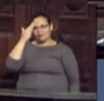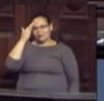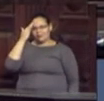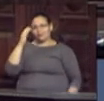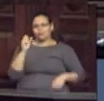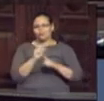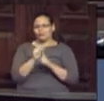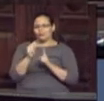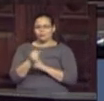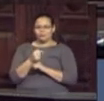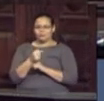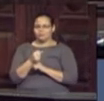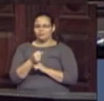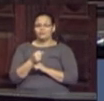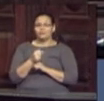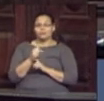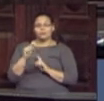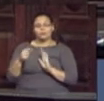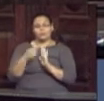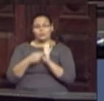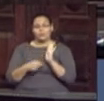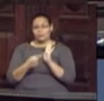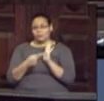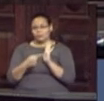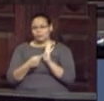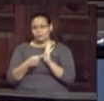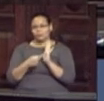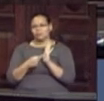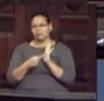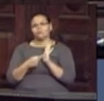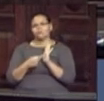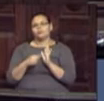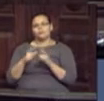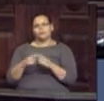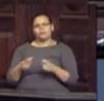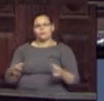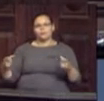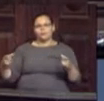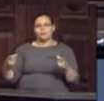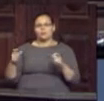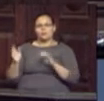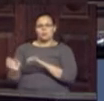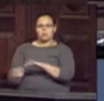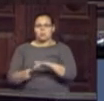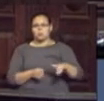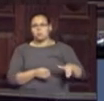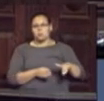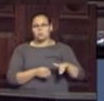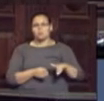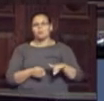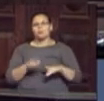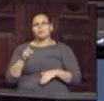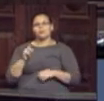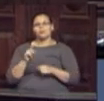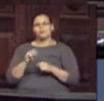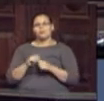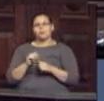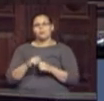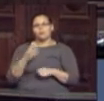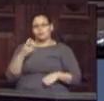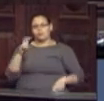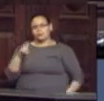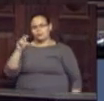inteligível, que uma matéria tenha sido amplamente rejeitada. Nós éramos